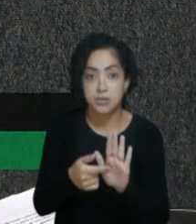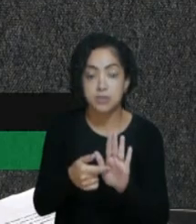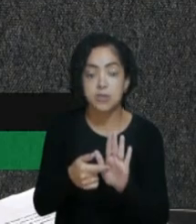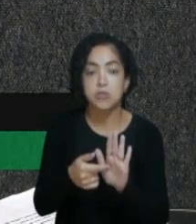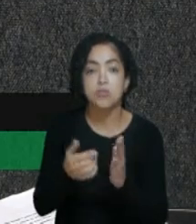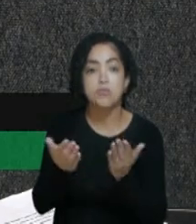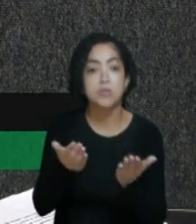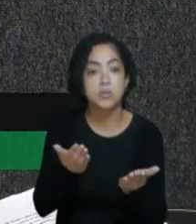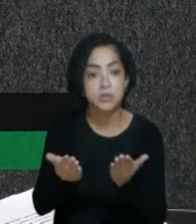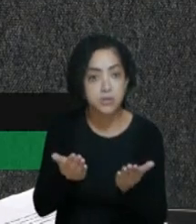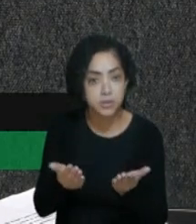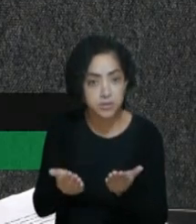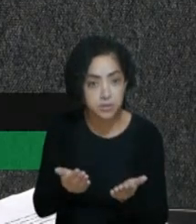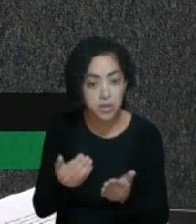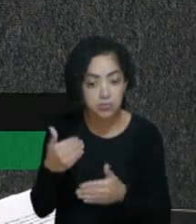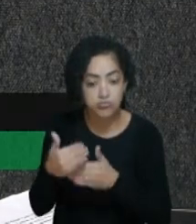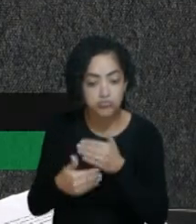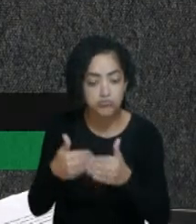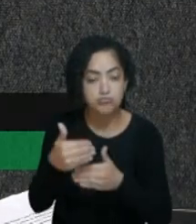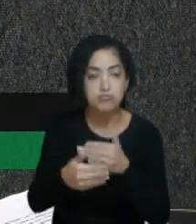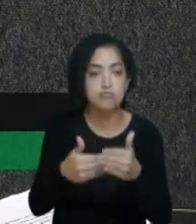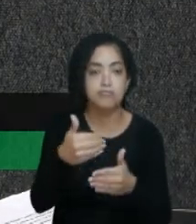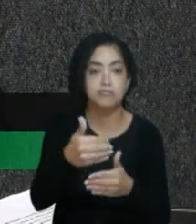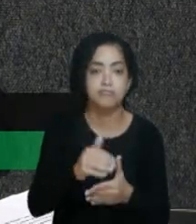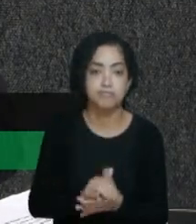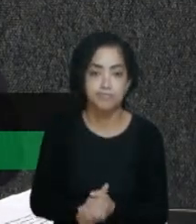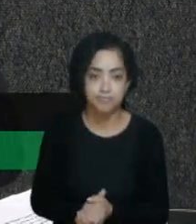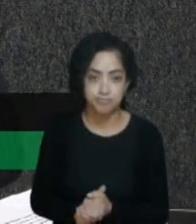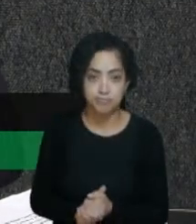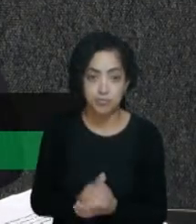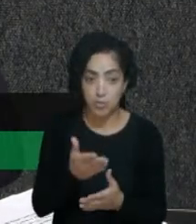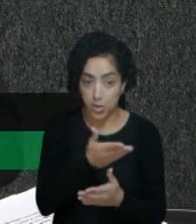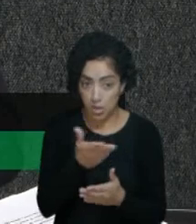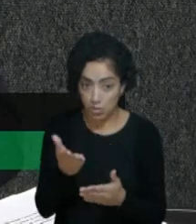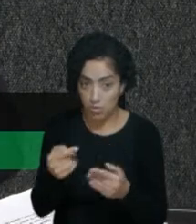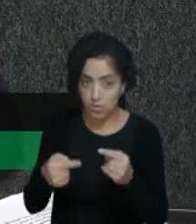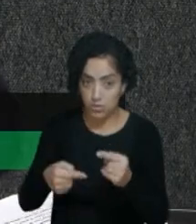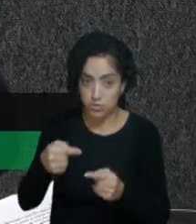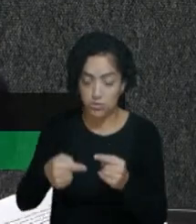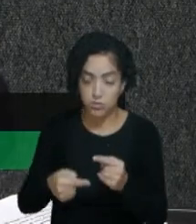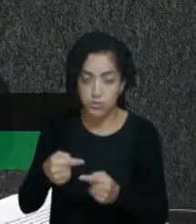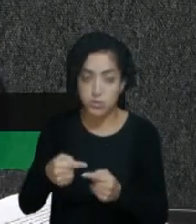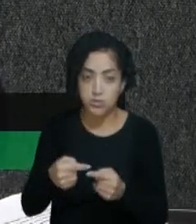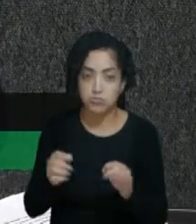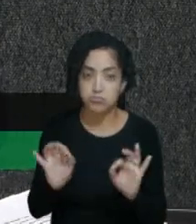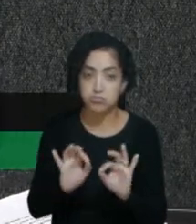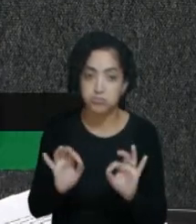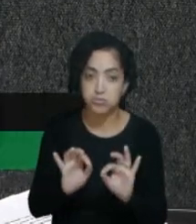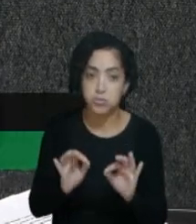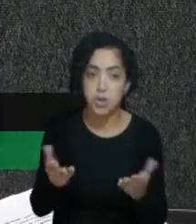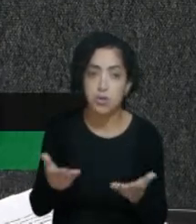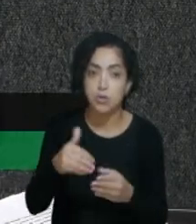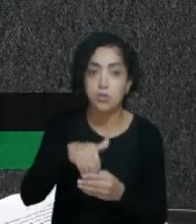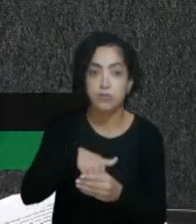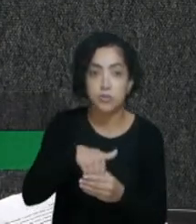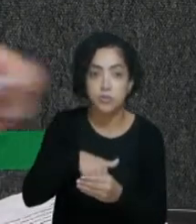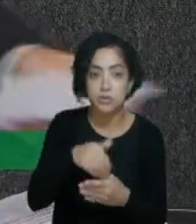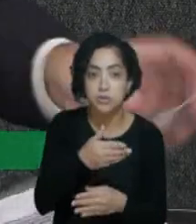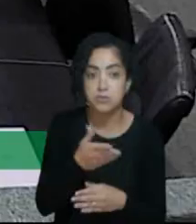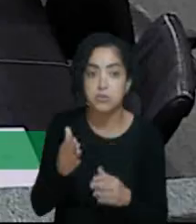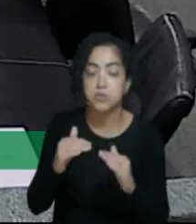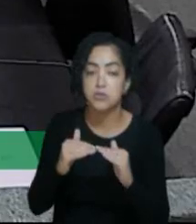e prosseguimento tramitação do projeto de lei hora citado qual coloco em discussão não havendo quem querer discutir em votação os deputados Que